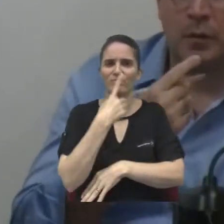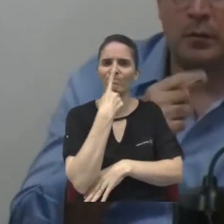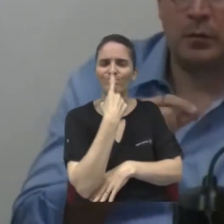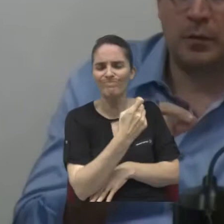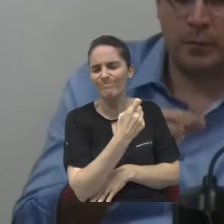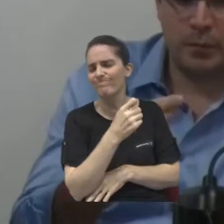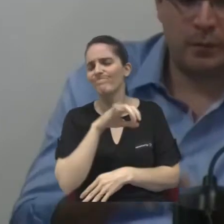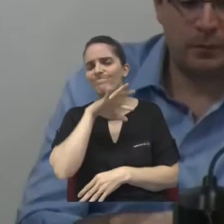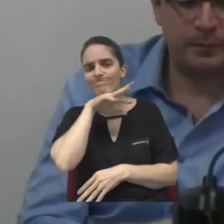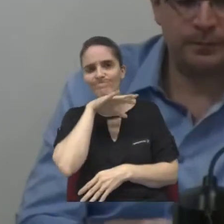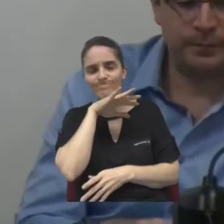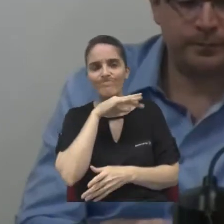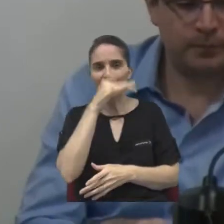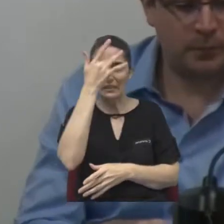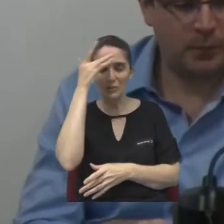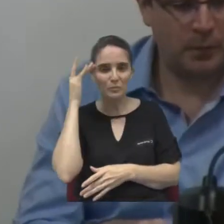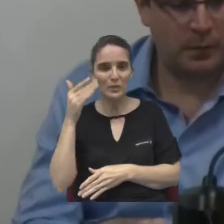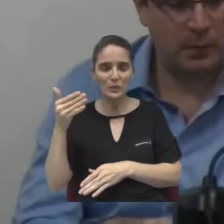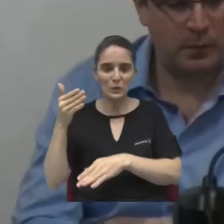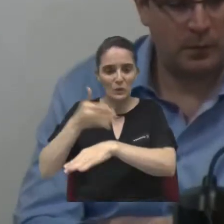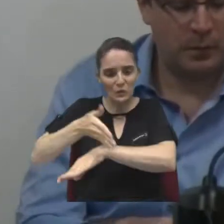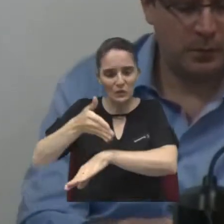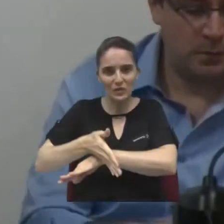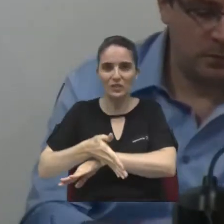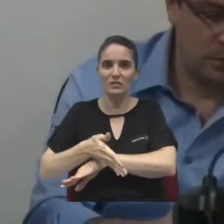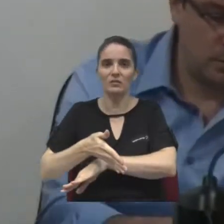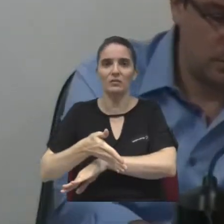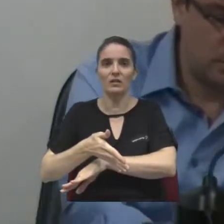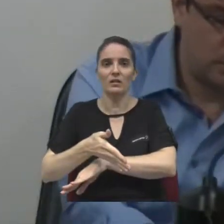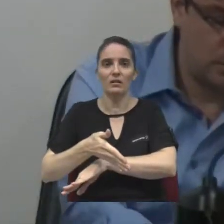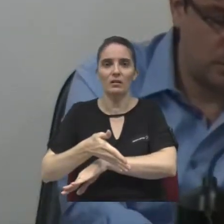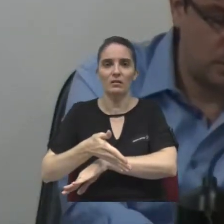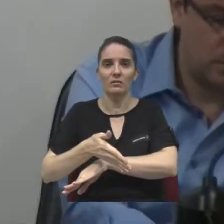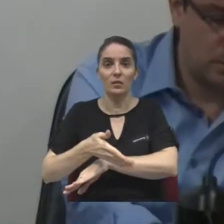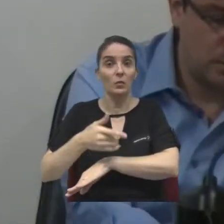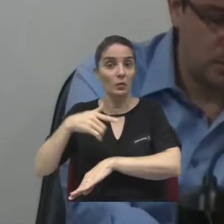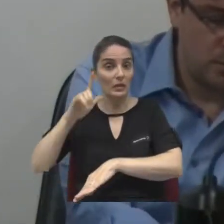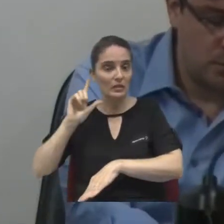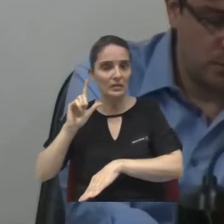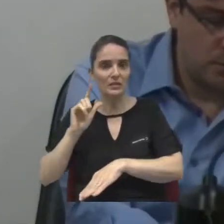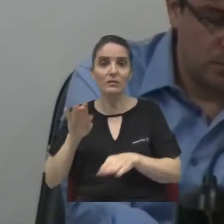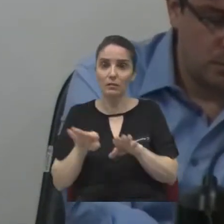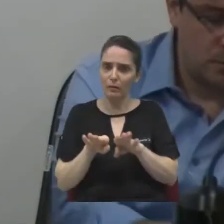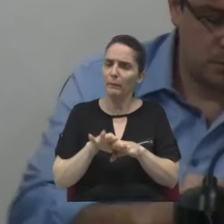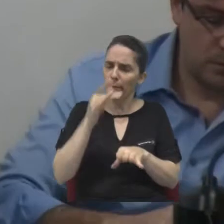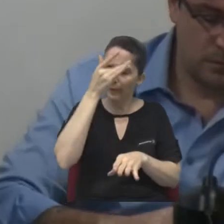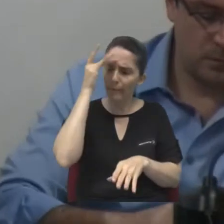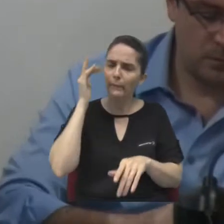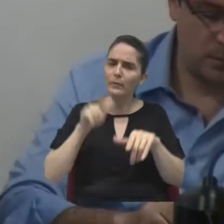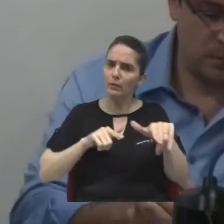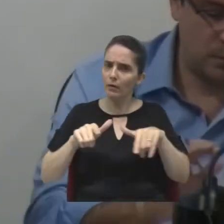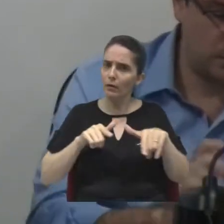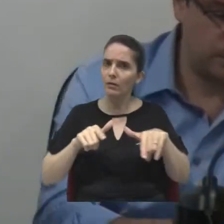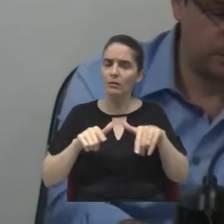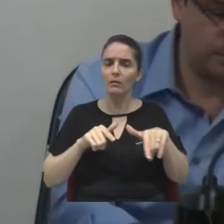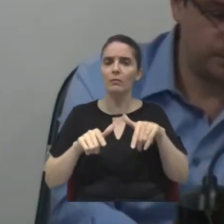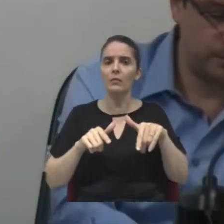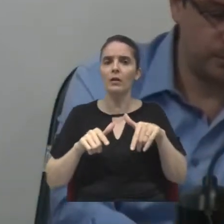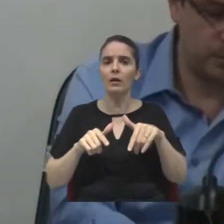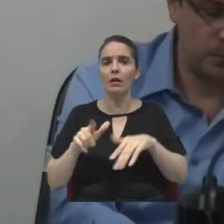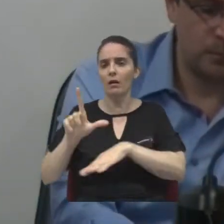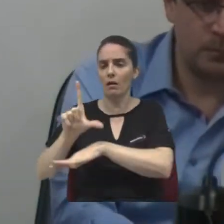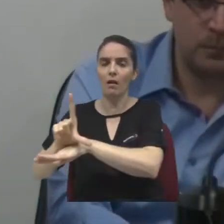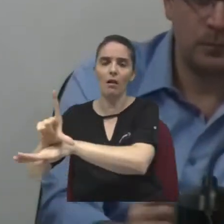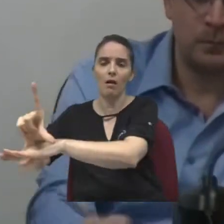cheiro, onde pessoas que frequentavam a praça, onde também trabalhadores que trabalham no